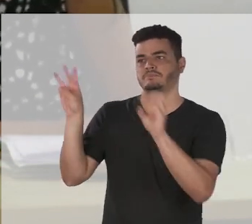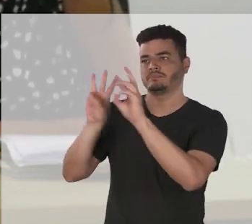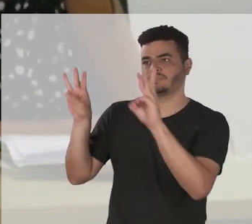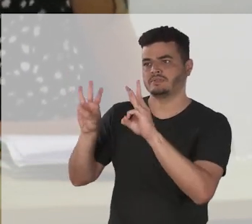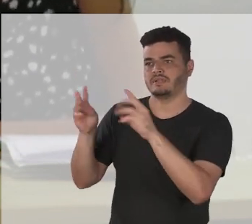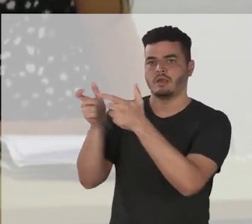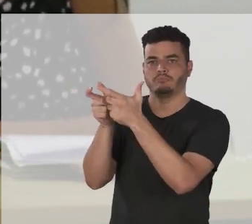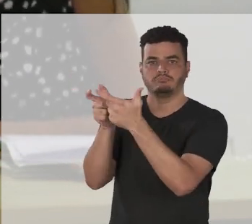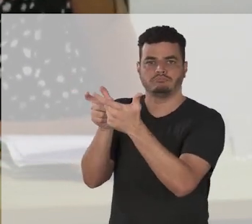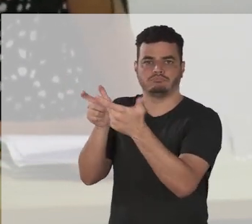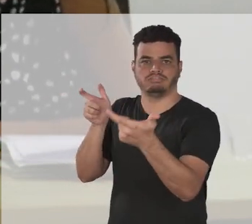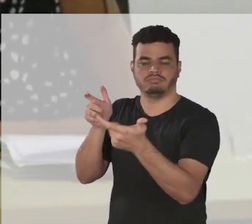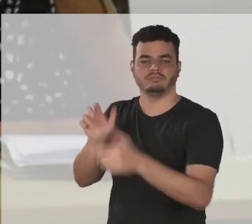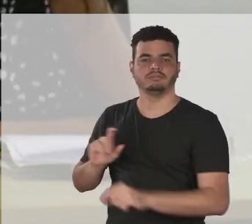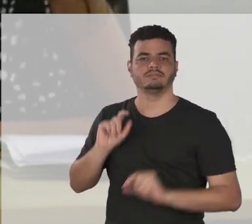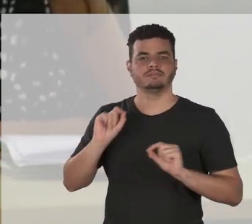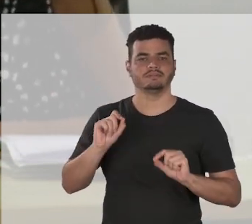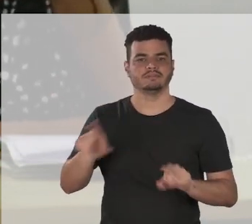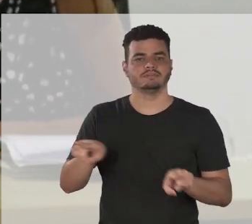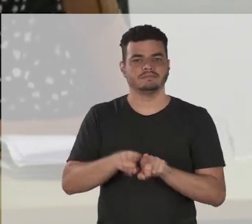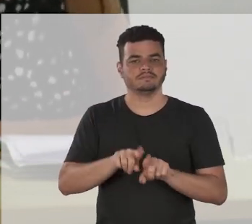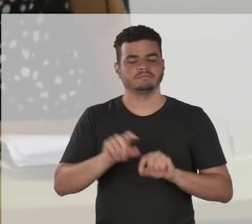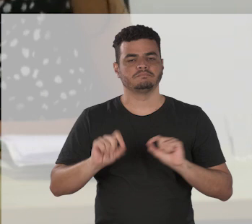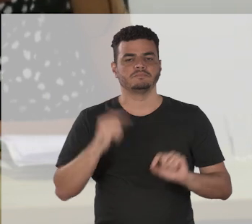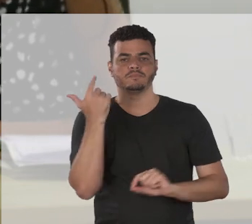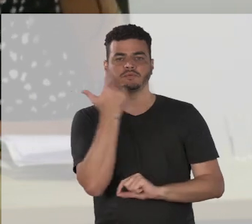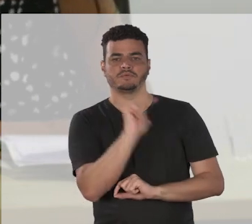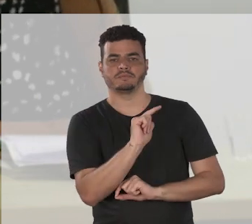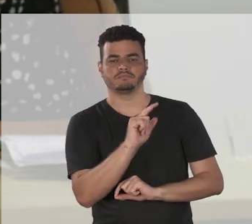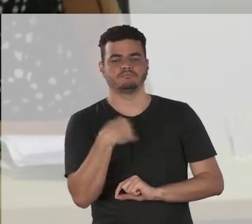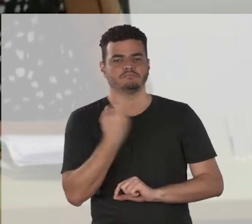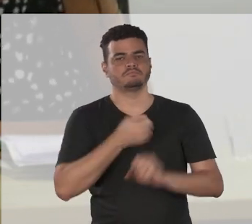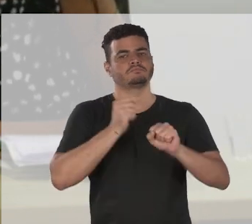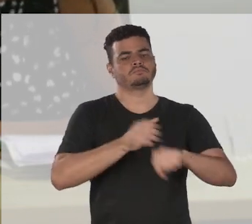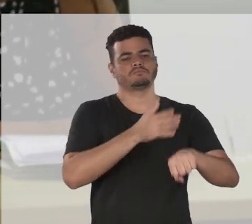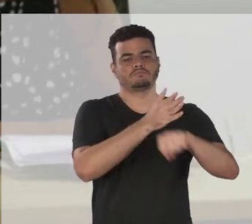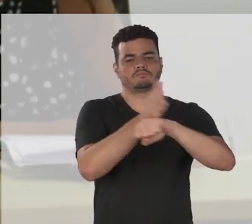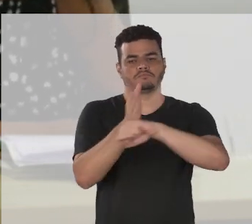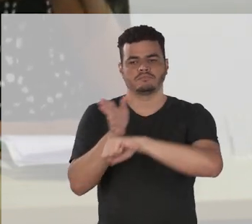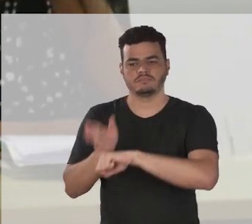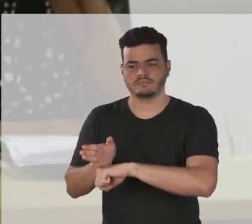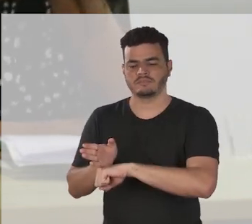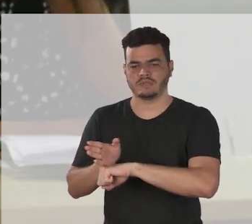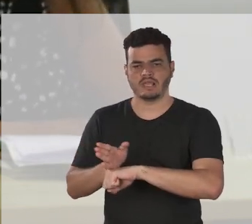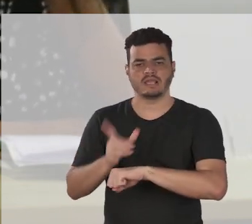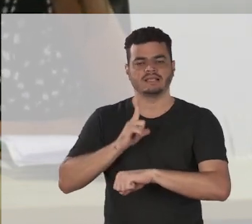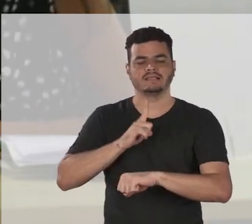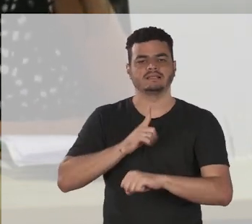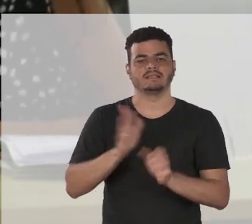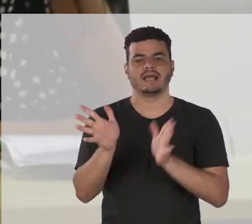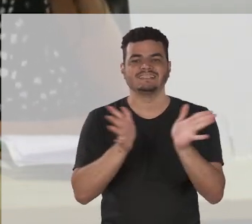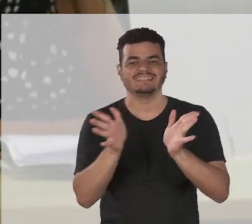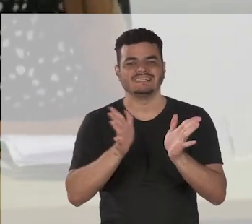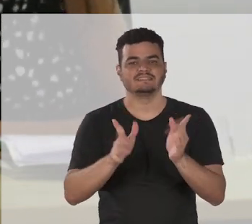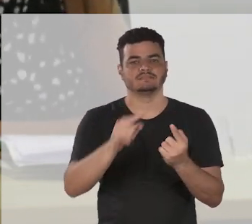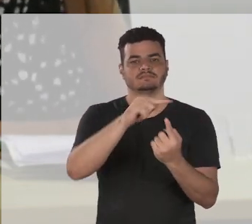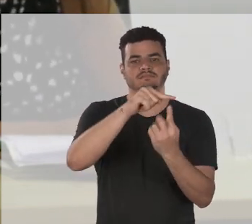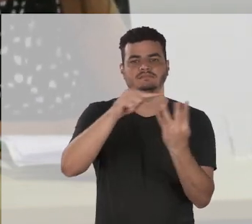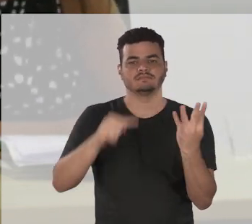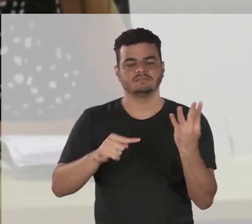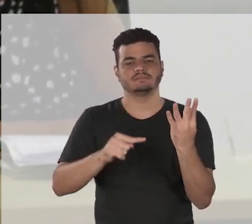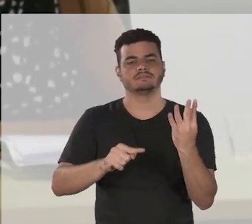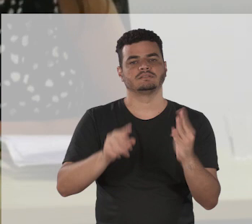que, ou seja, todas as possibilidades que dá isso da internet está cada vez, né, maiores, dessas opções